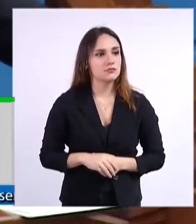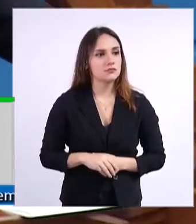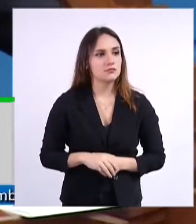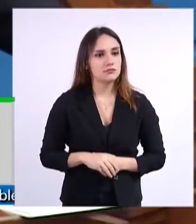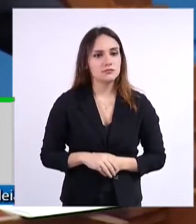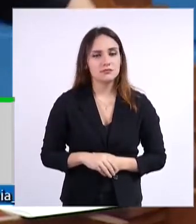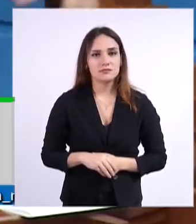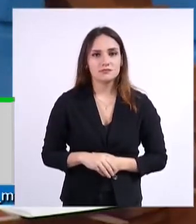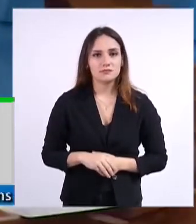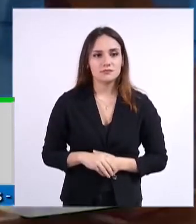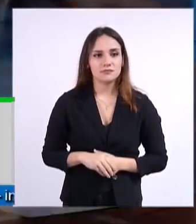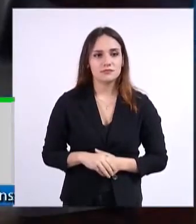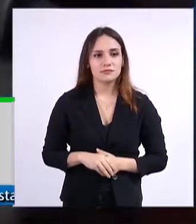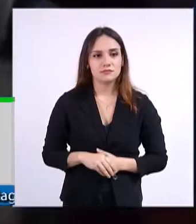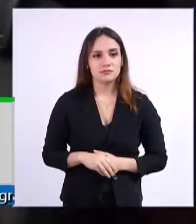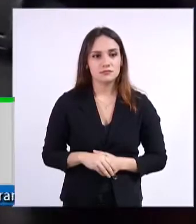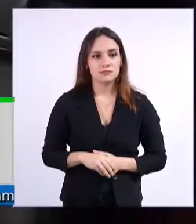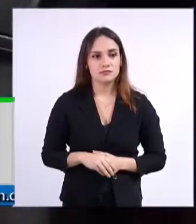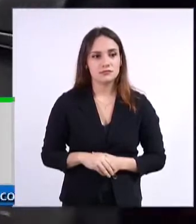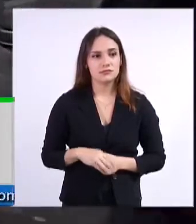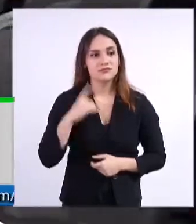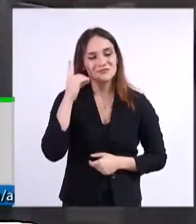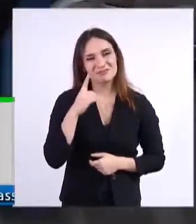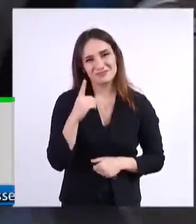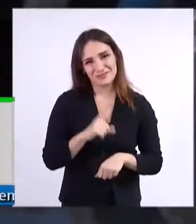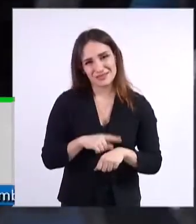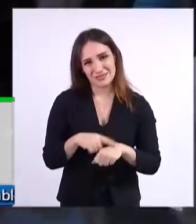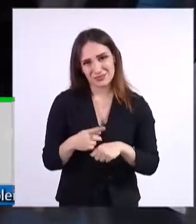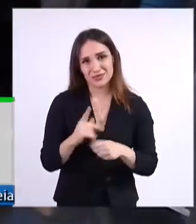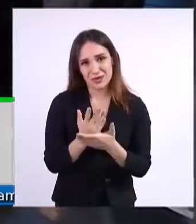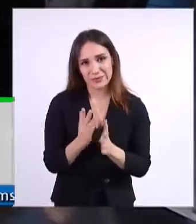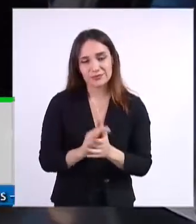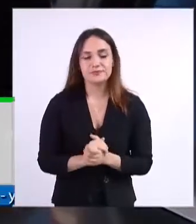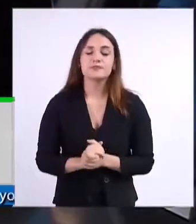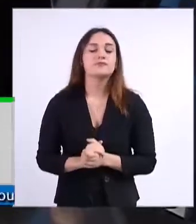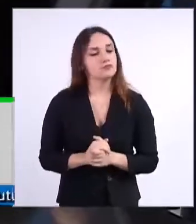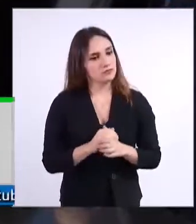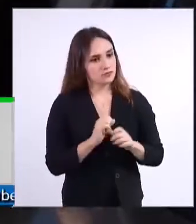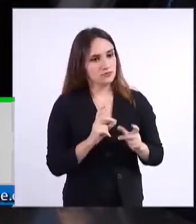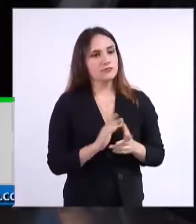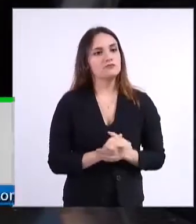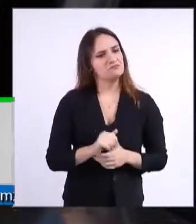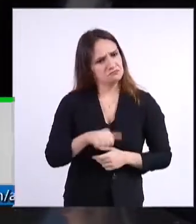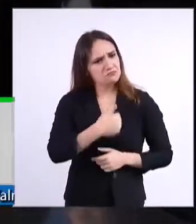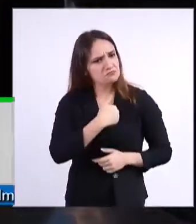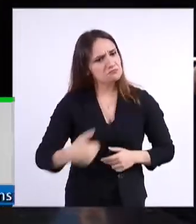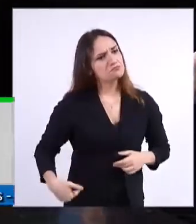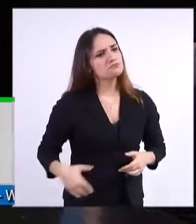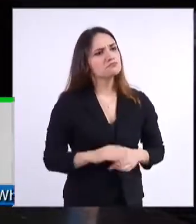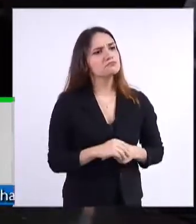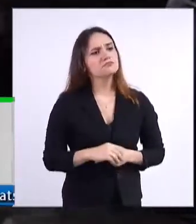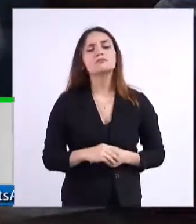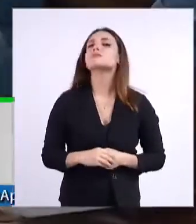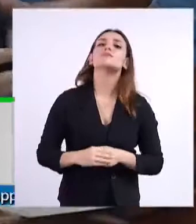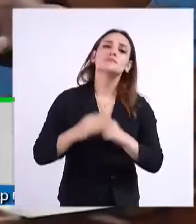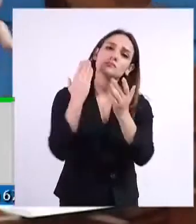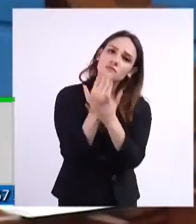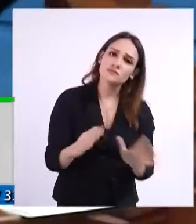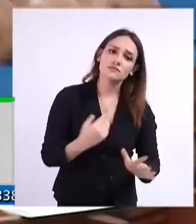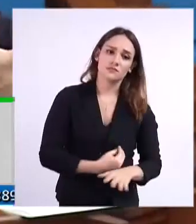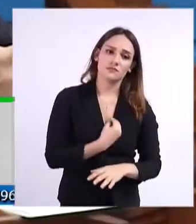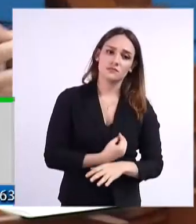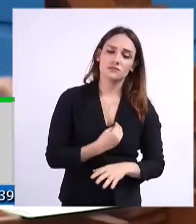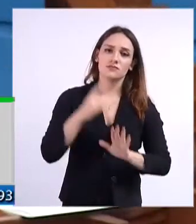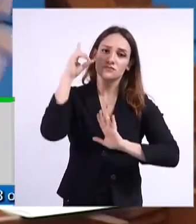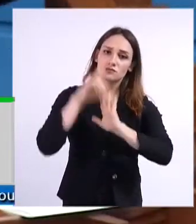Deputado, Vossa Excelência. Esse governo... Encerrou o seu tempo. Esse governo, além de estar acabando com a vida, com